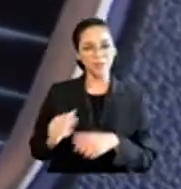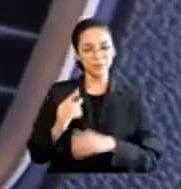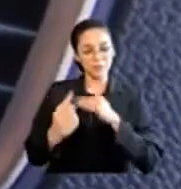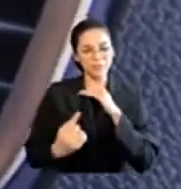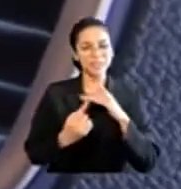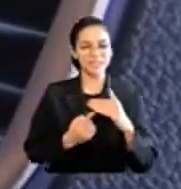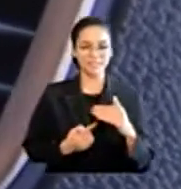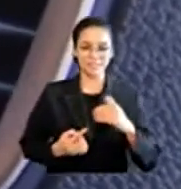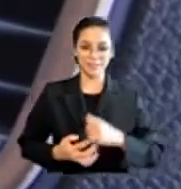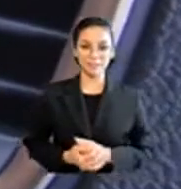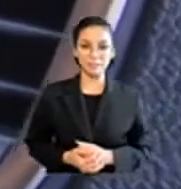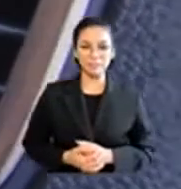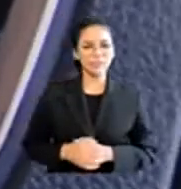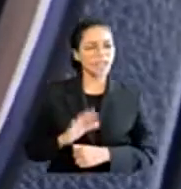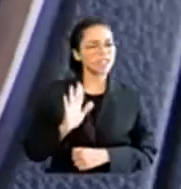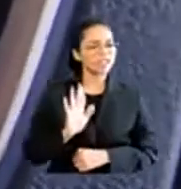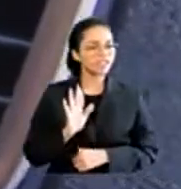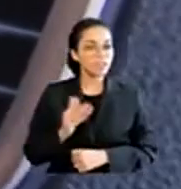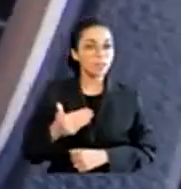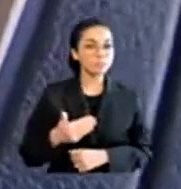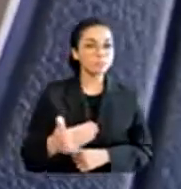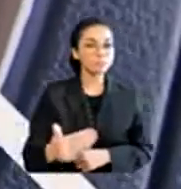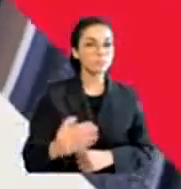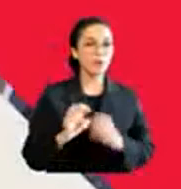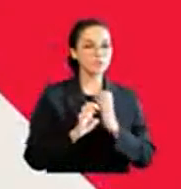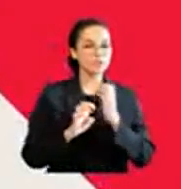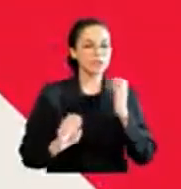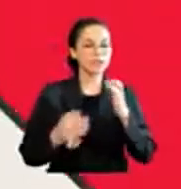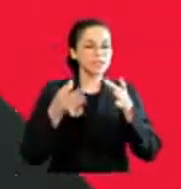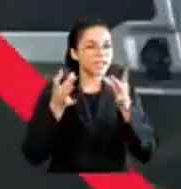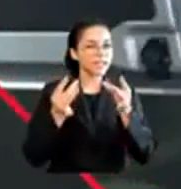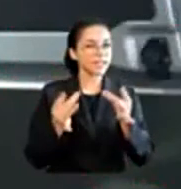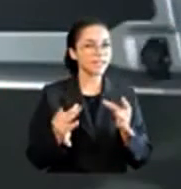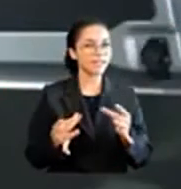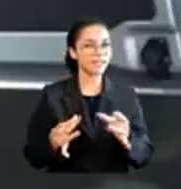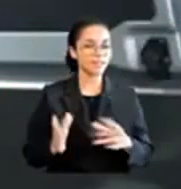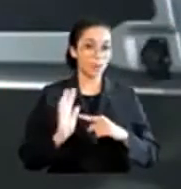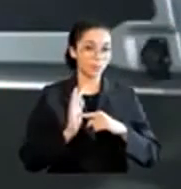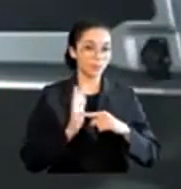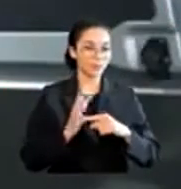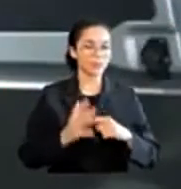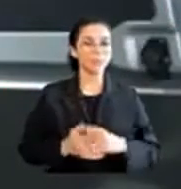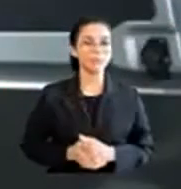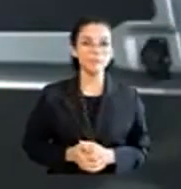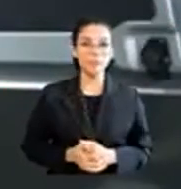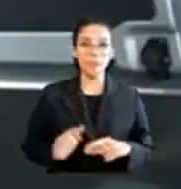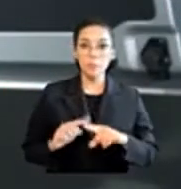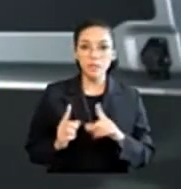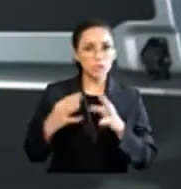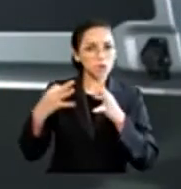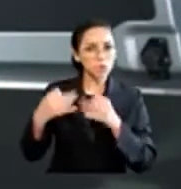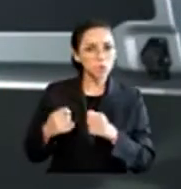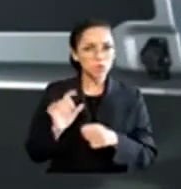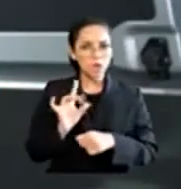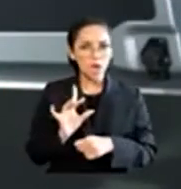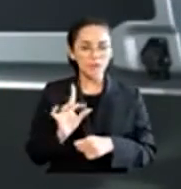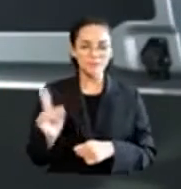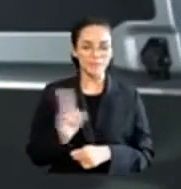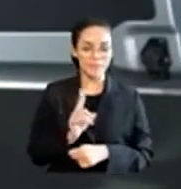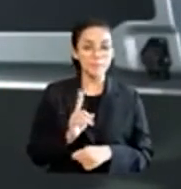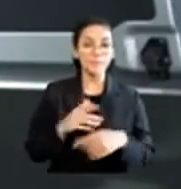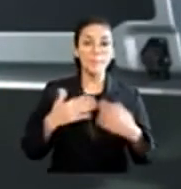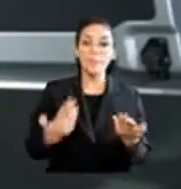engenharia vai detalhar também as características do motor elétrico. Mas isso não é tudo. Quando a gente fala em ser parceiro